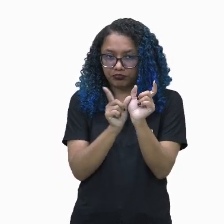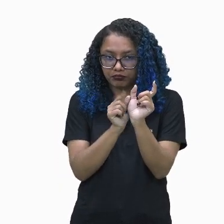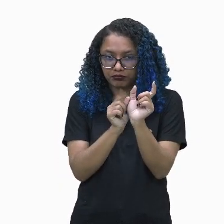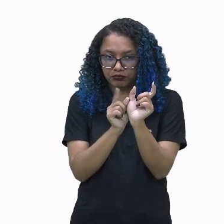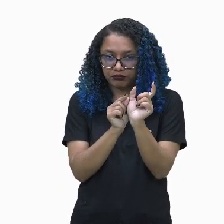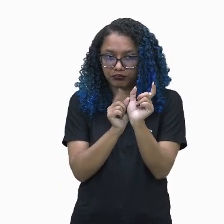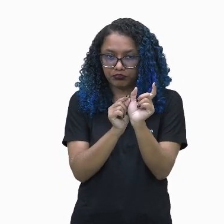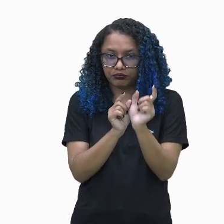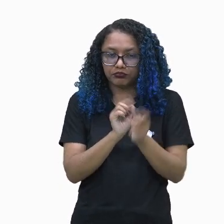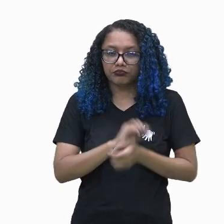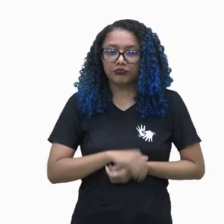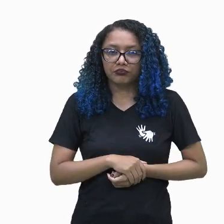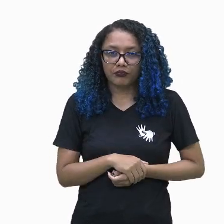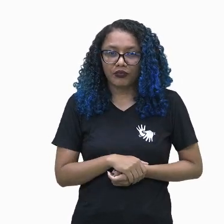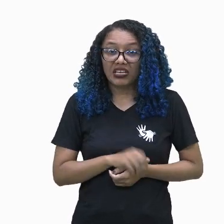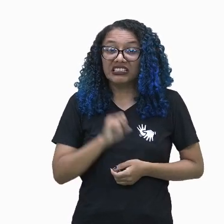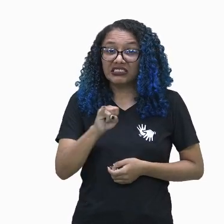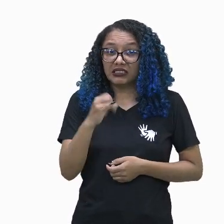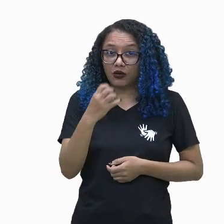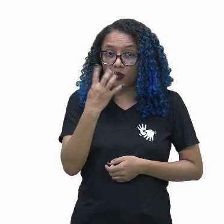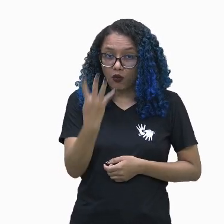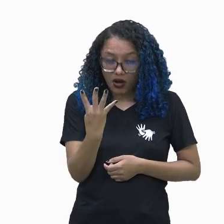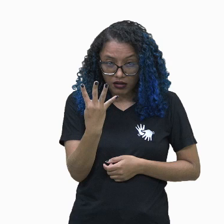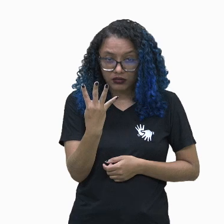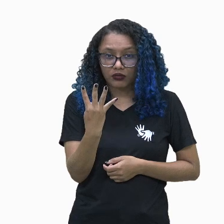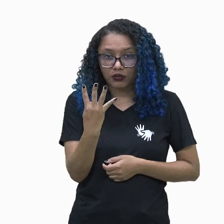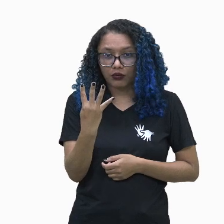quatro estão conectados, formam um